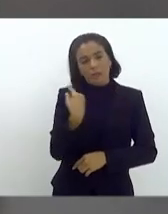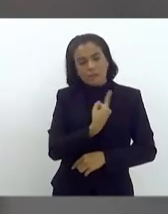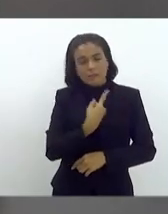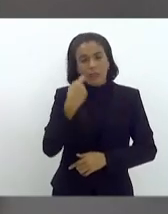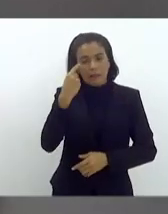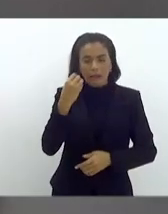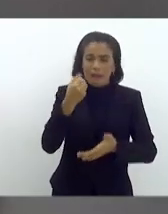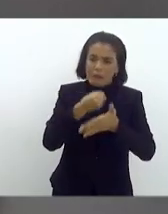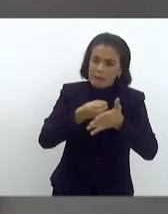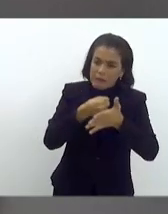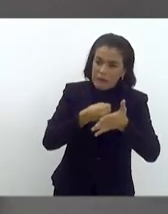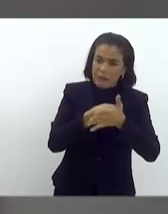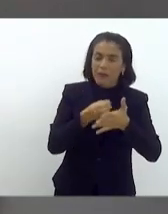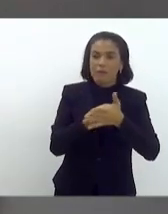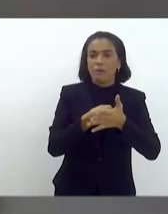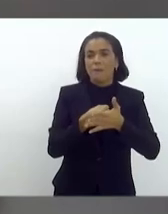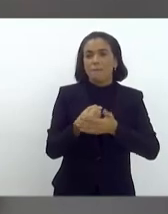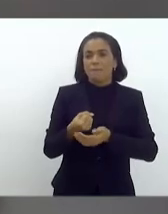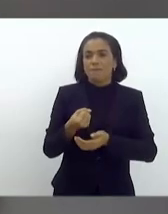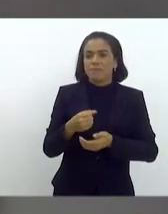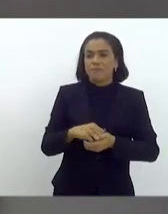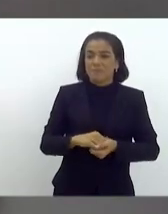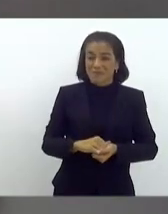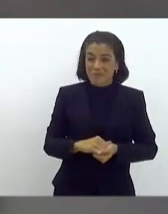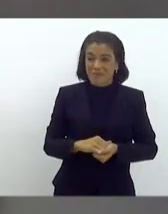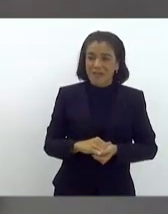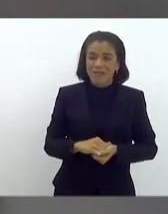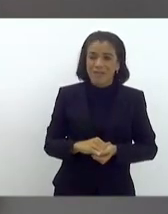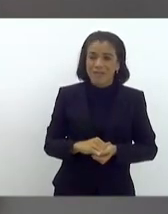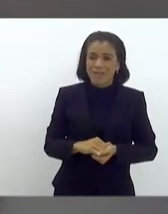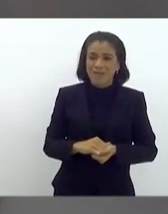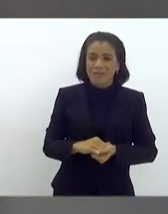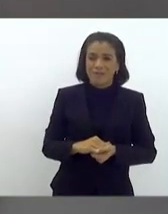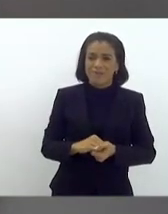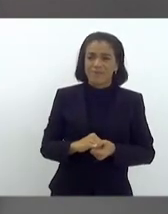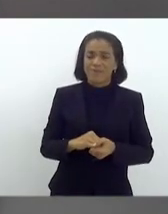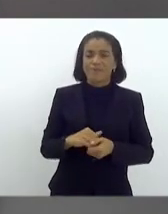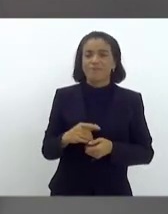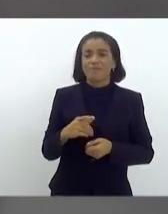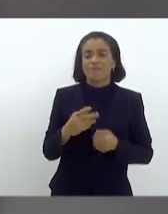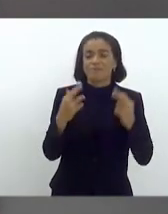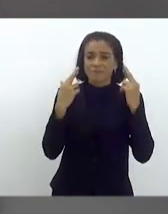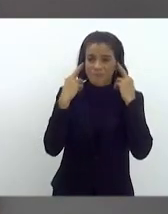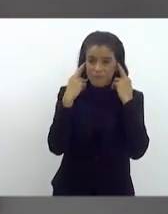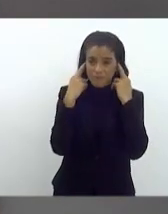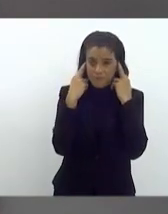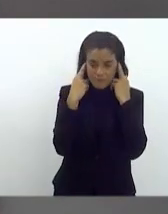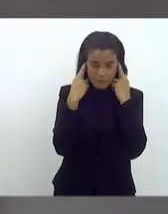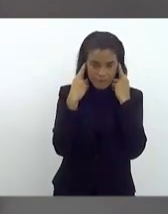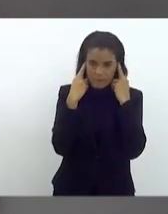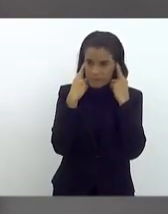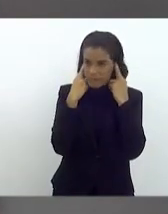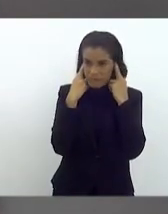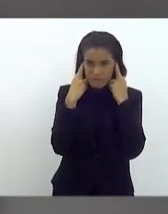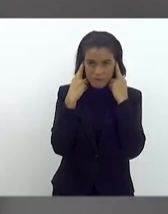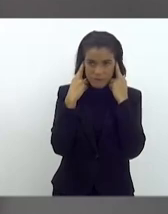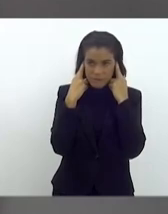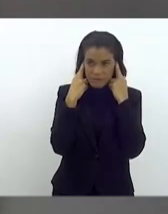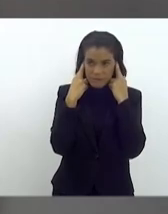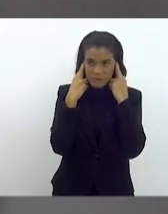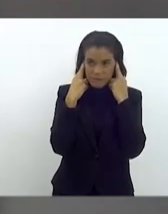buscar esse Universo para trazer esse Universo para dentro do doce mulher para produzir essas estatísticas